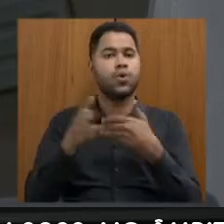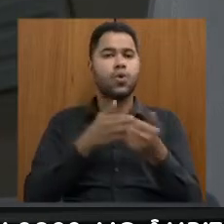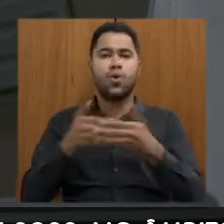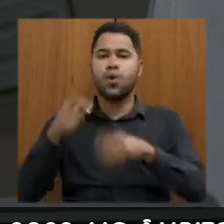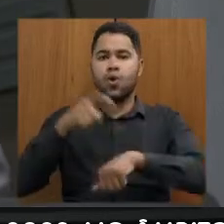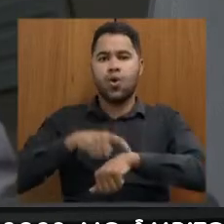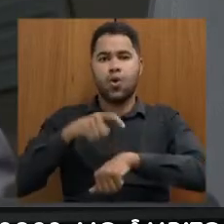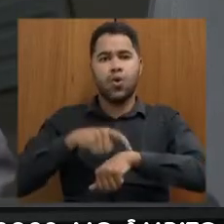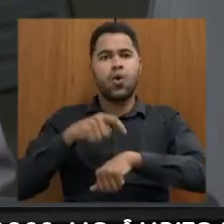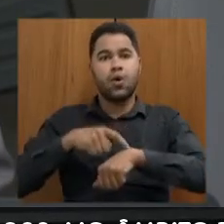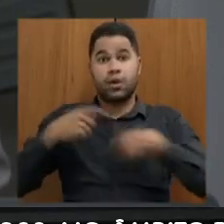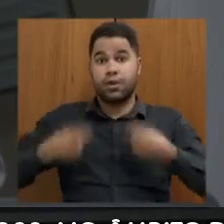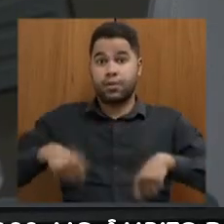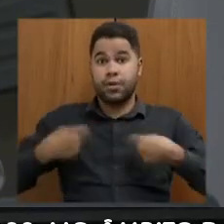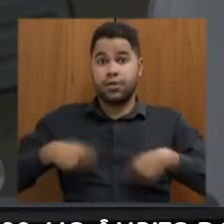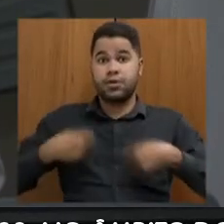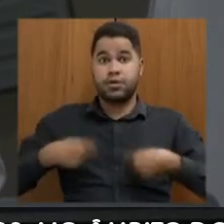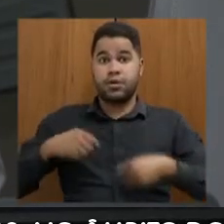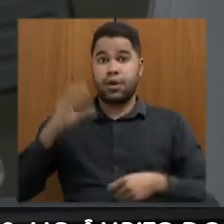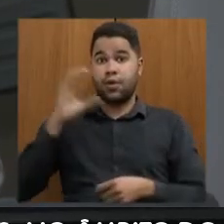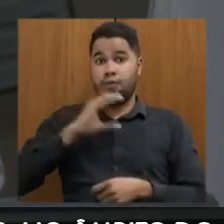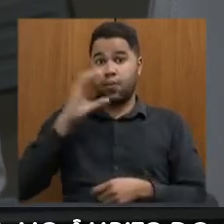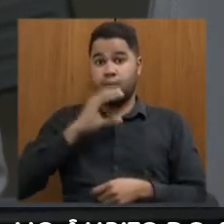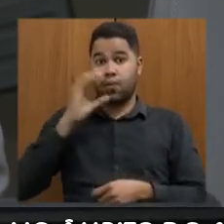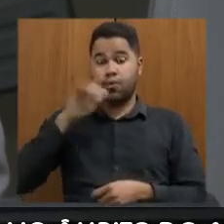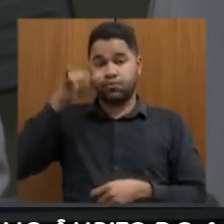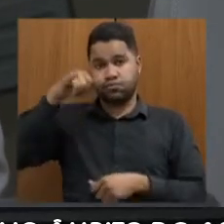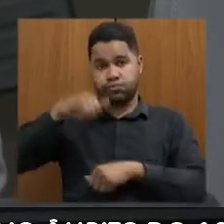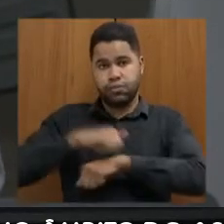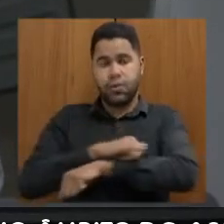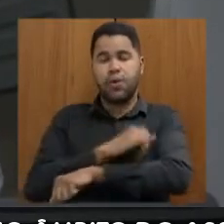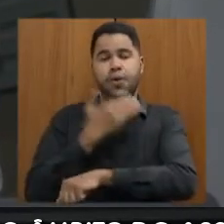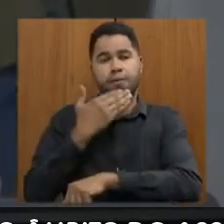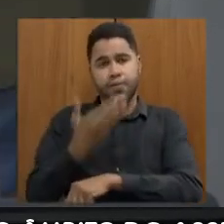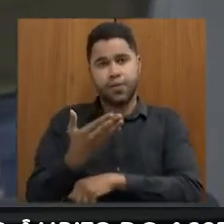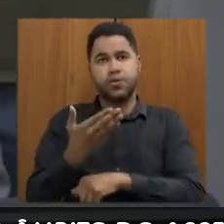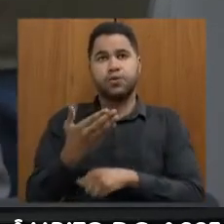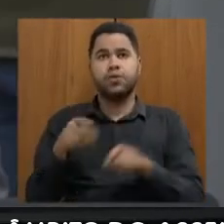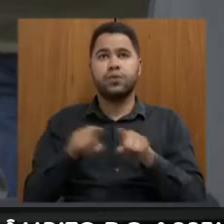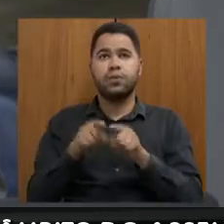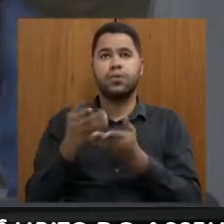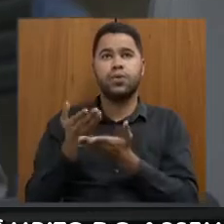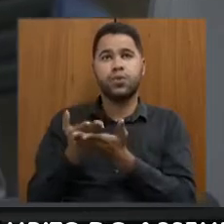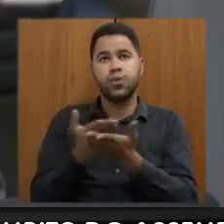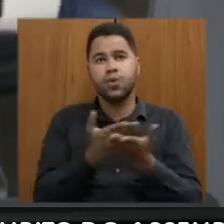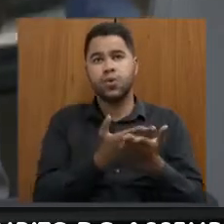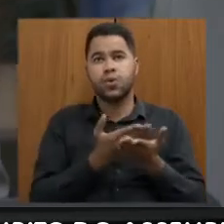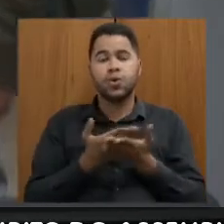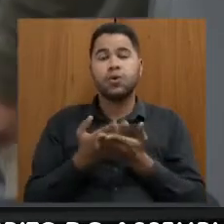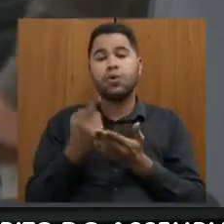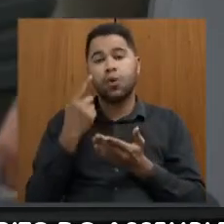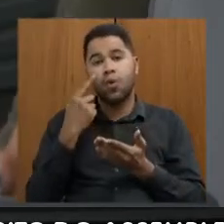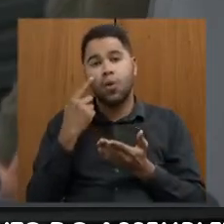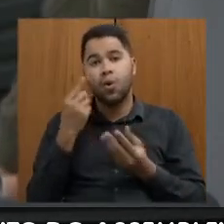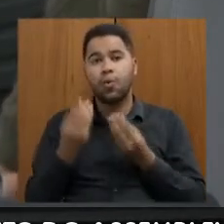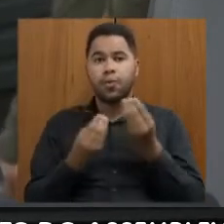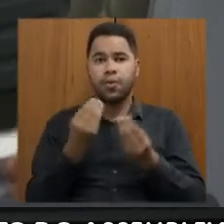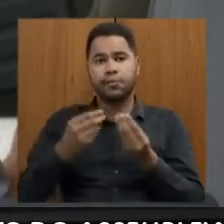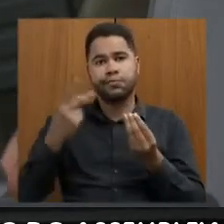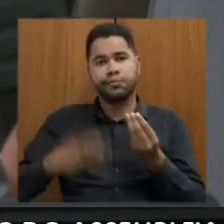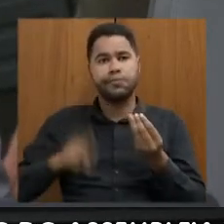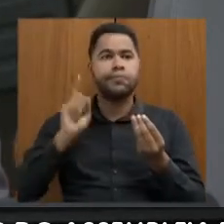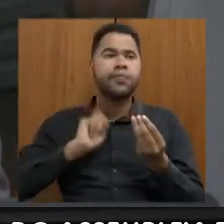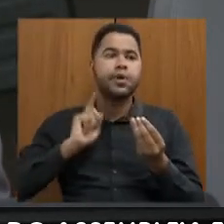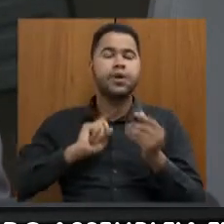momento necessário durante o voo noturno então tô pedindo a secretaria que fizesse um estuda viabilidade do Estado de Minas